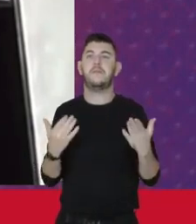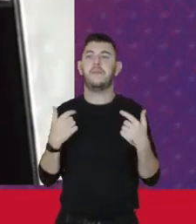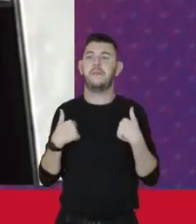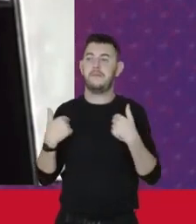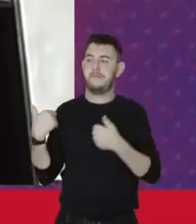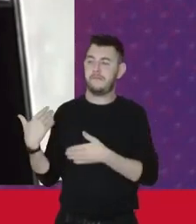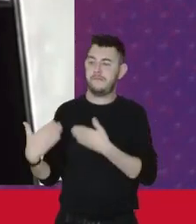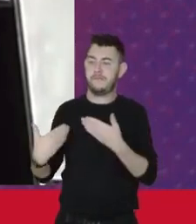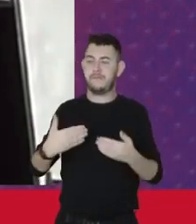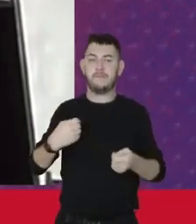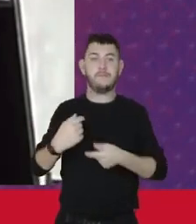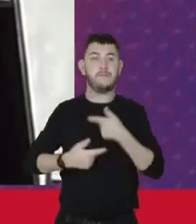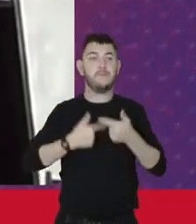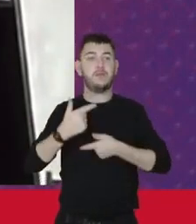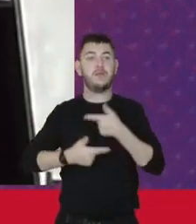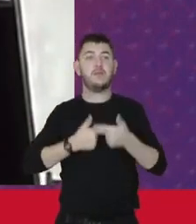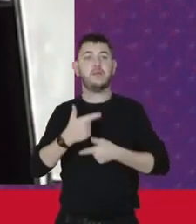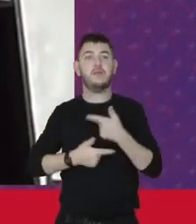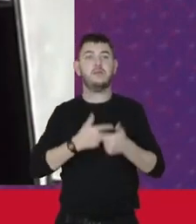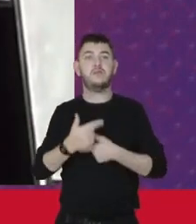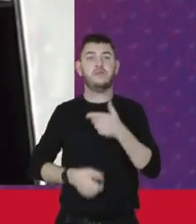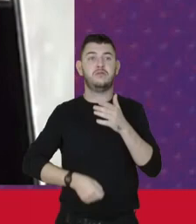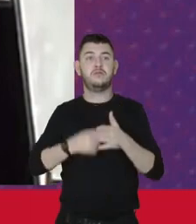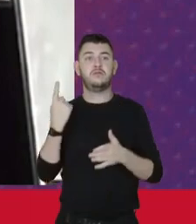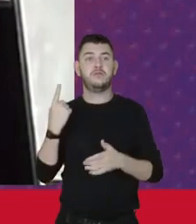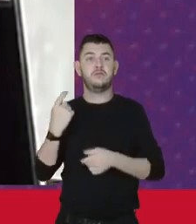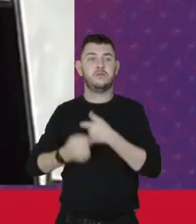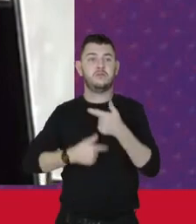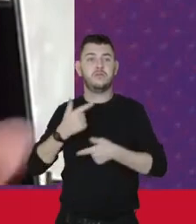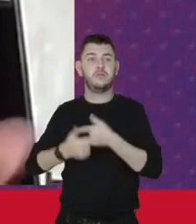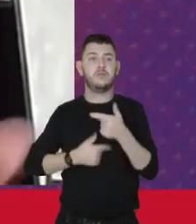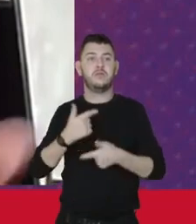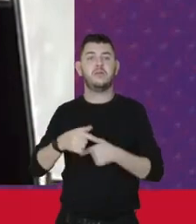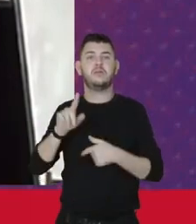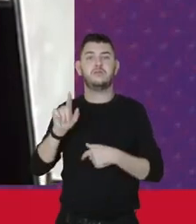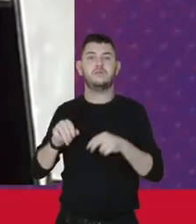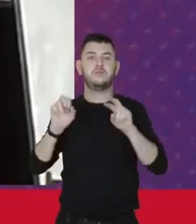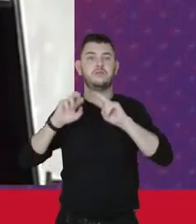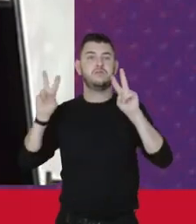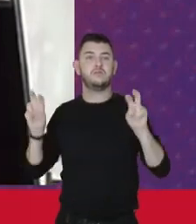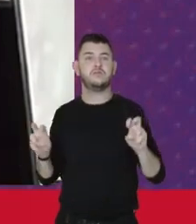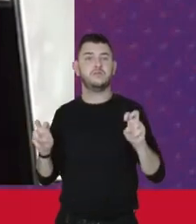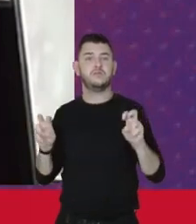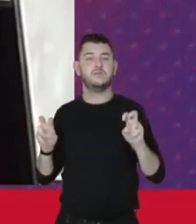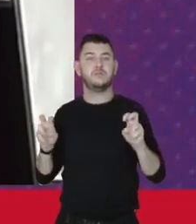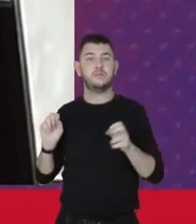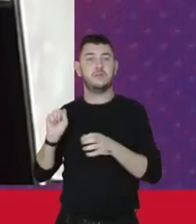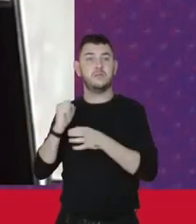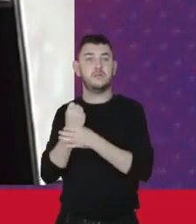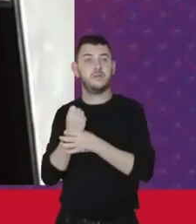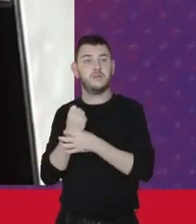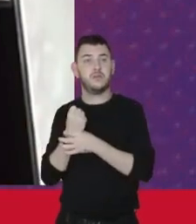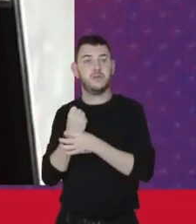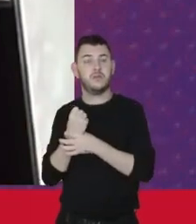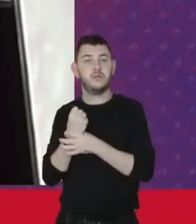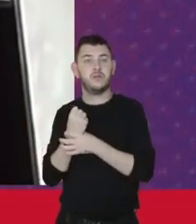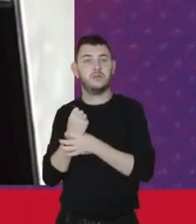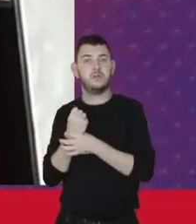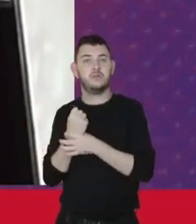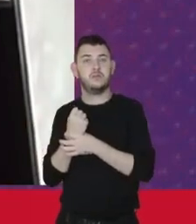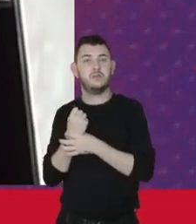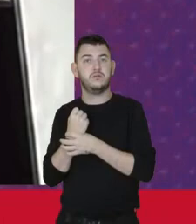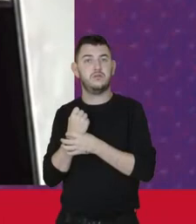de trabalho, o meu primeiro emprego foi na questão de segurança, né,